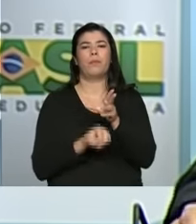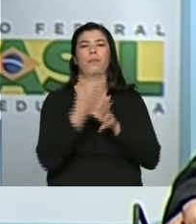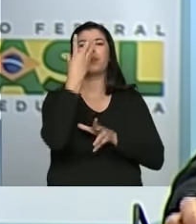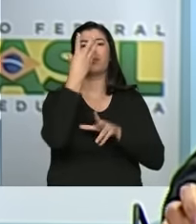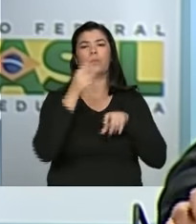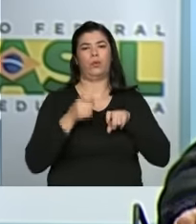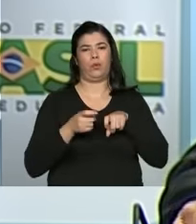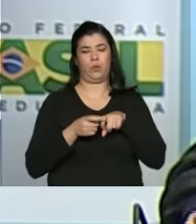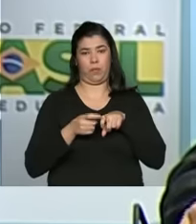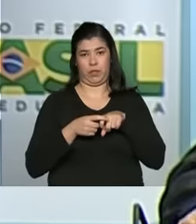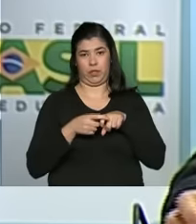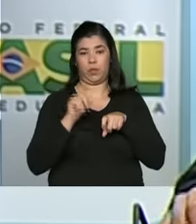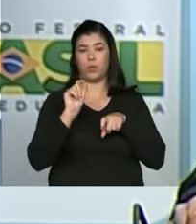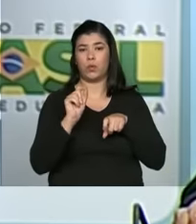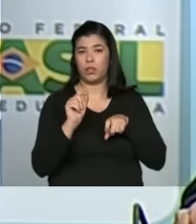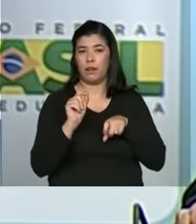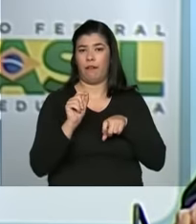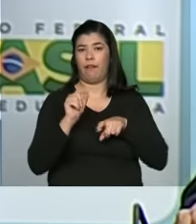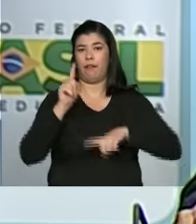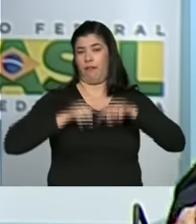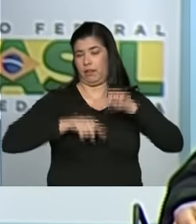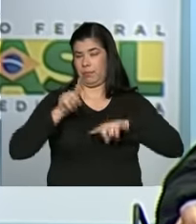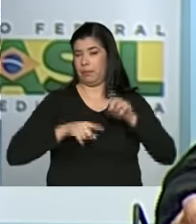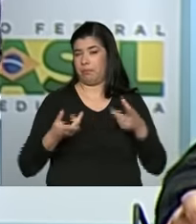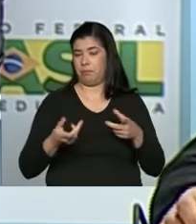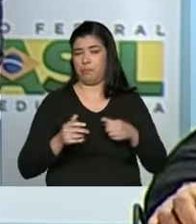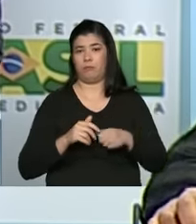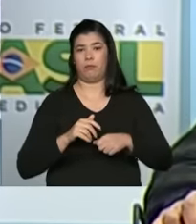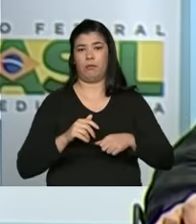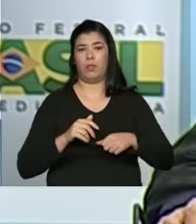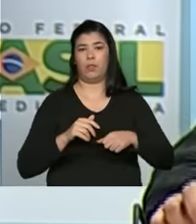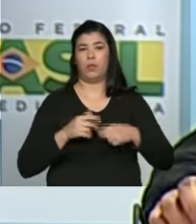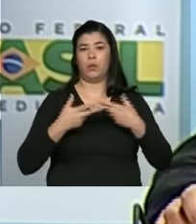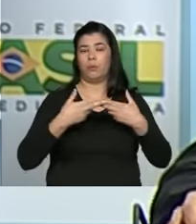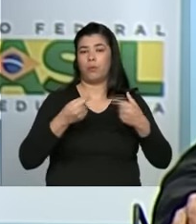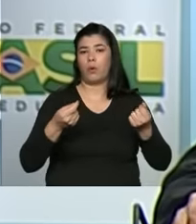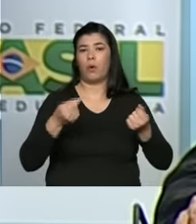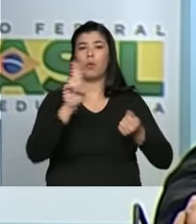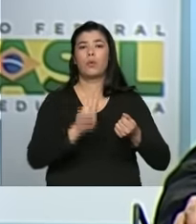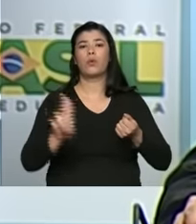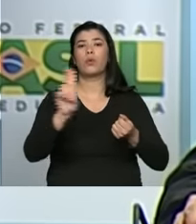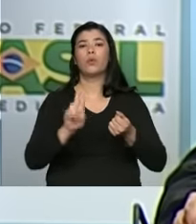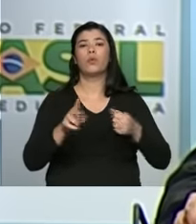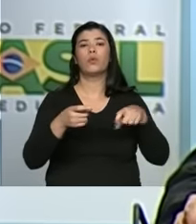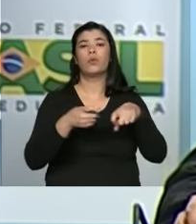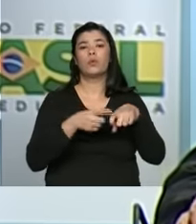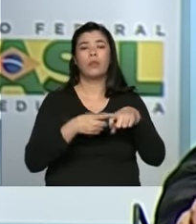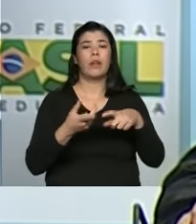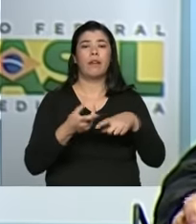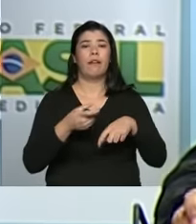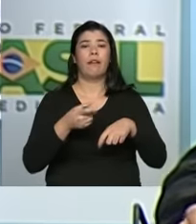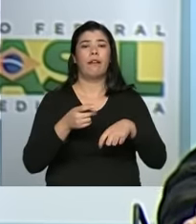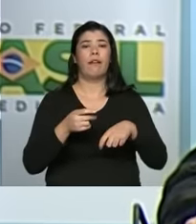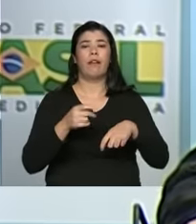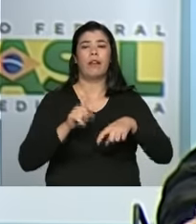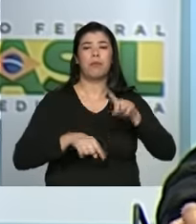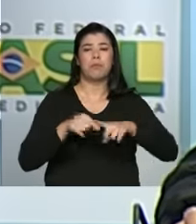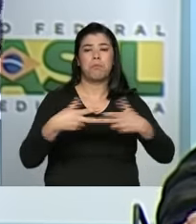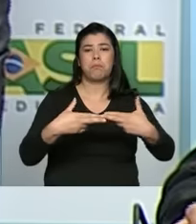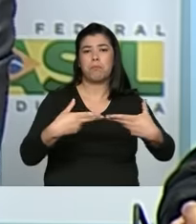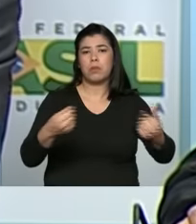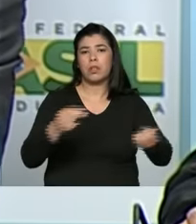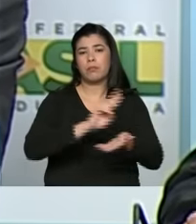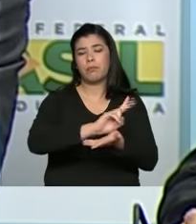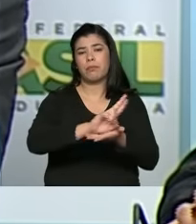aqui também estão incluídos os equipamentos estão incluídos materiais médicos eh de enfermagem que são utilizados Tá certo